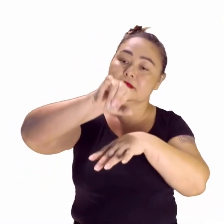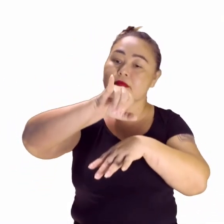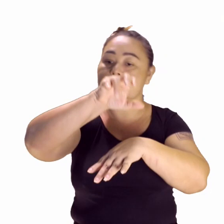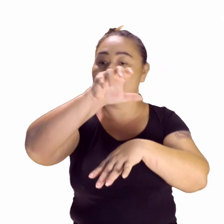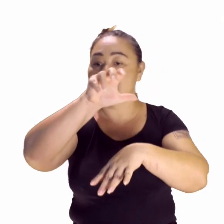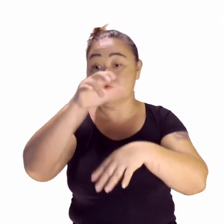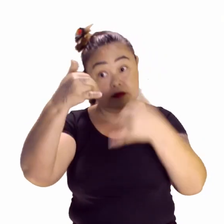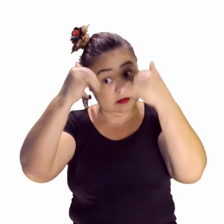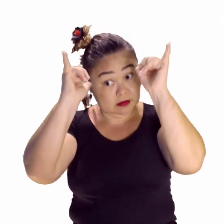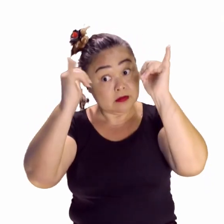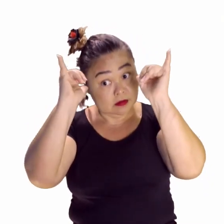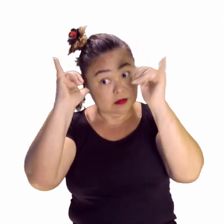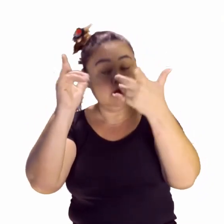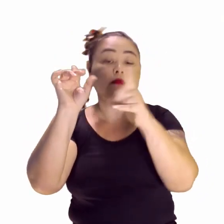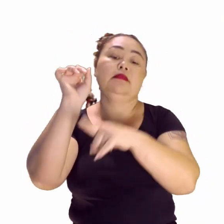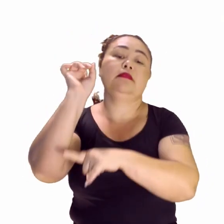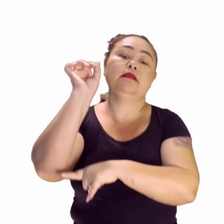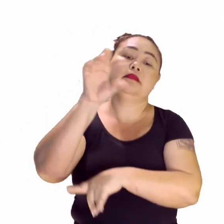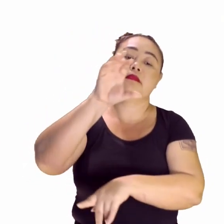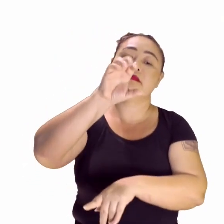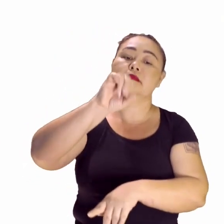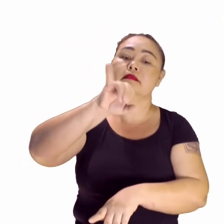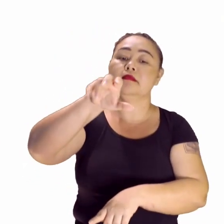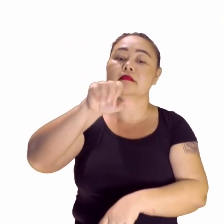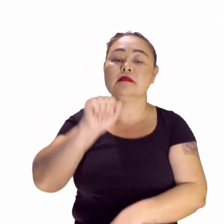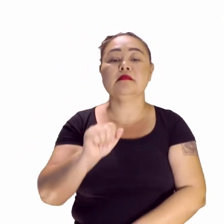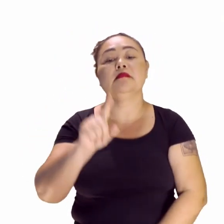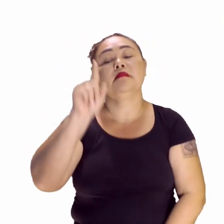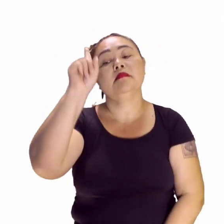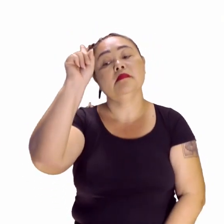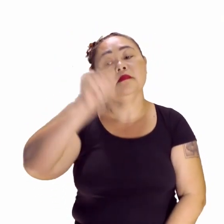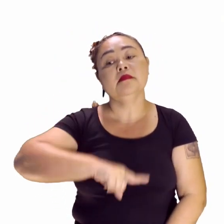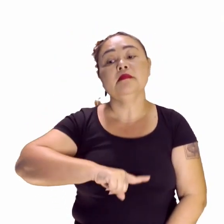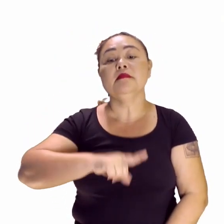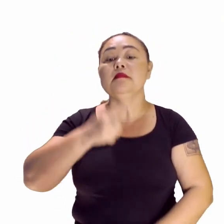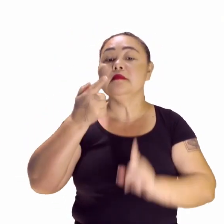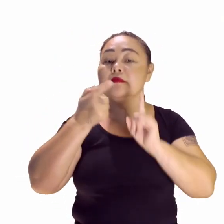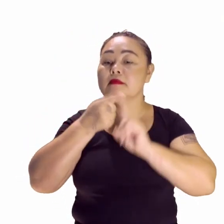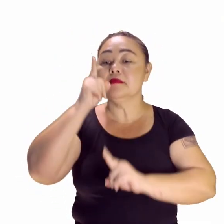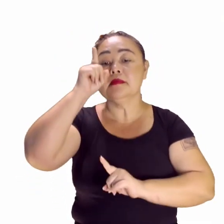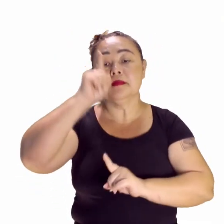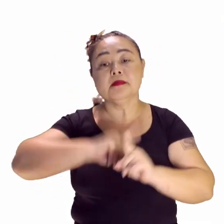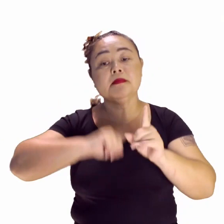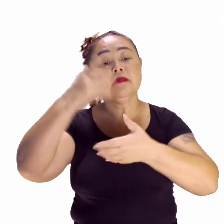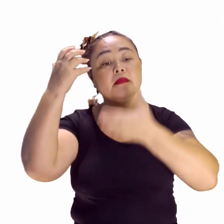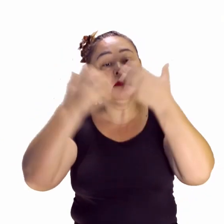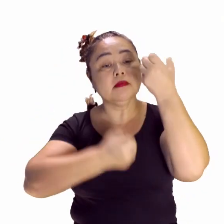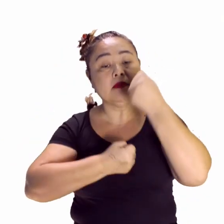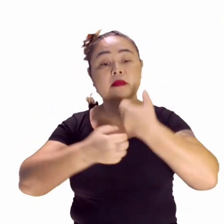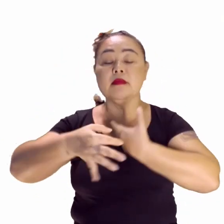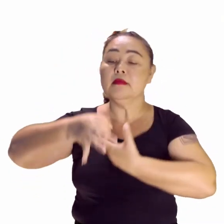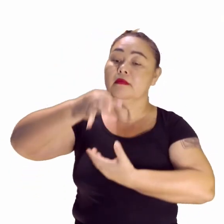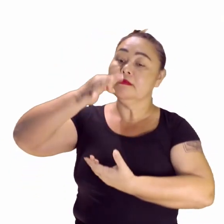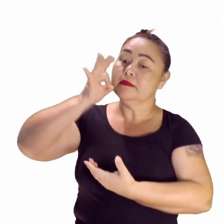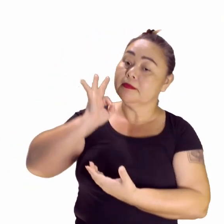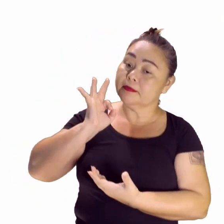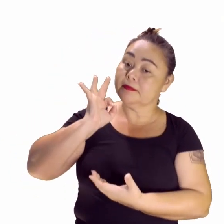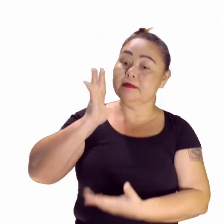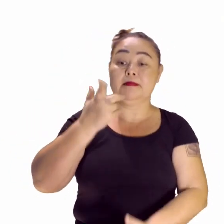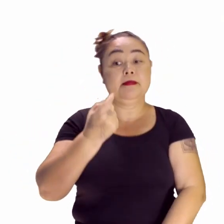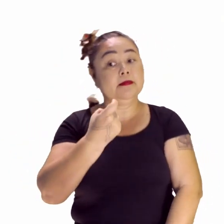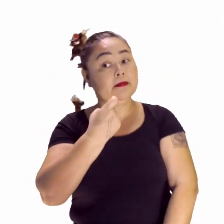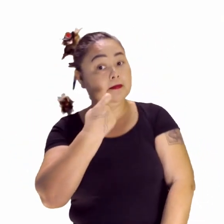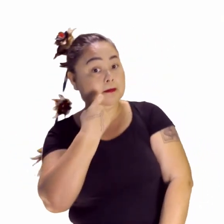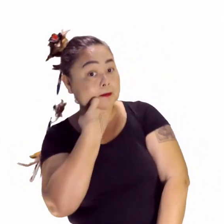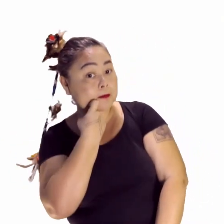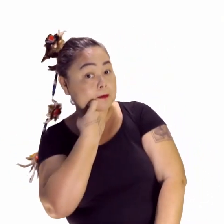bovina que a pecuária temos a produção da soja milho leite café